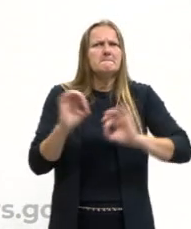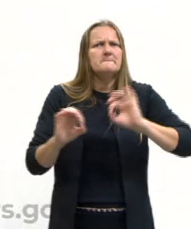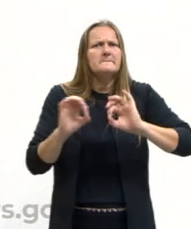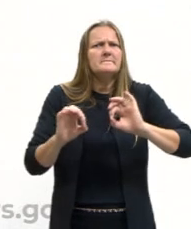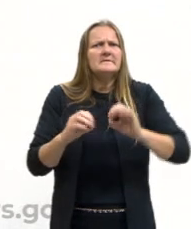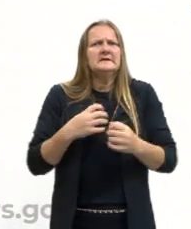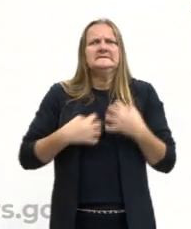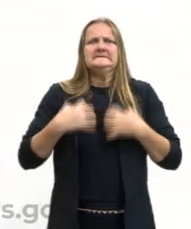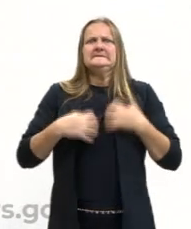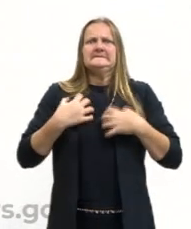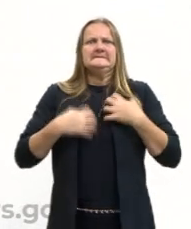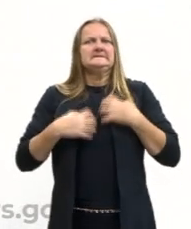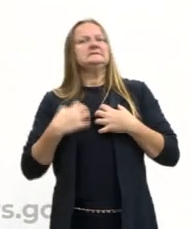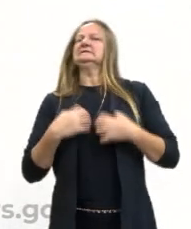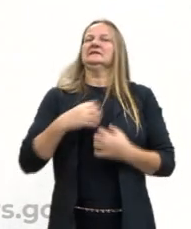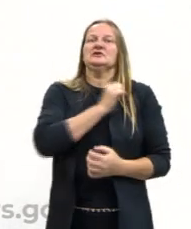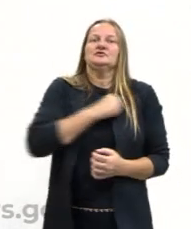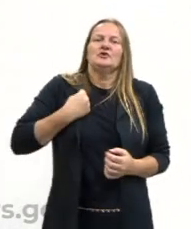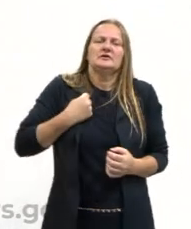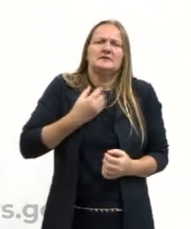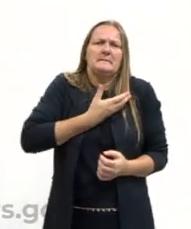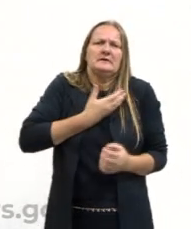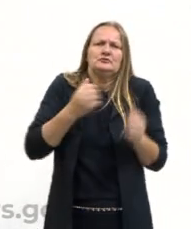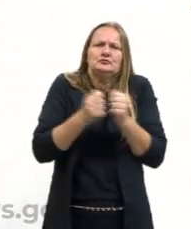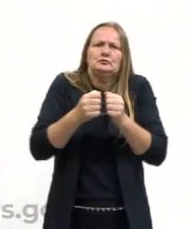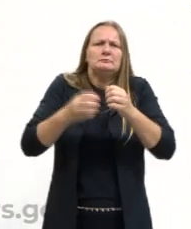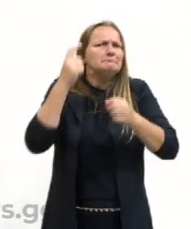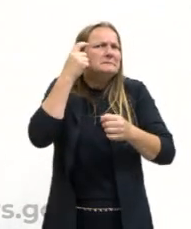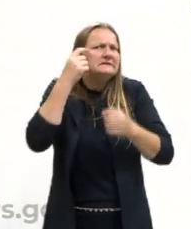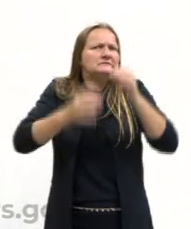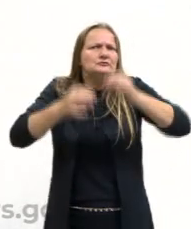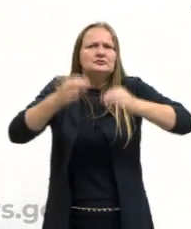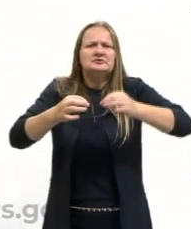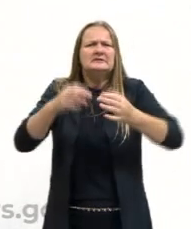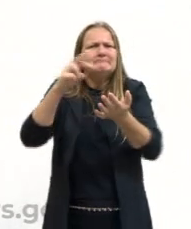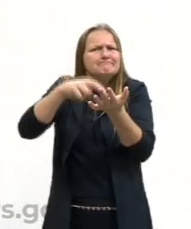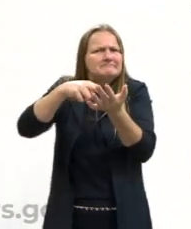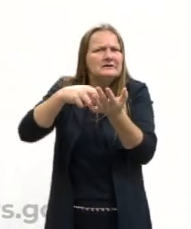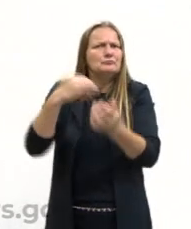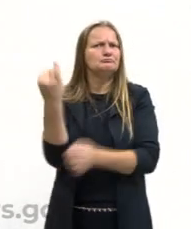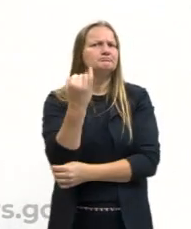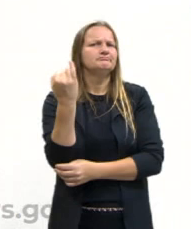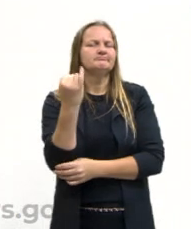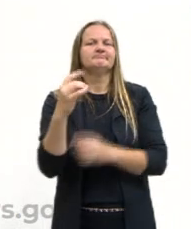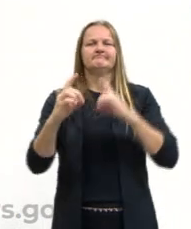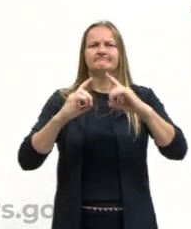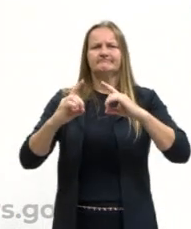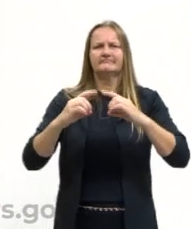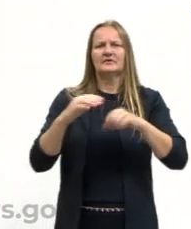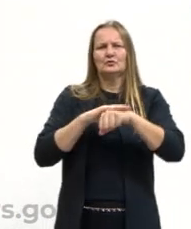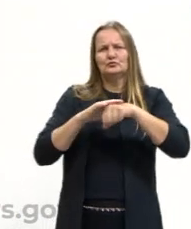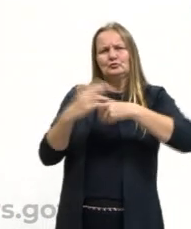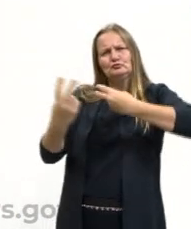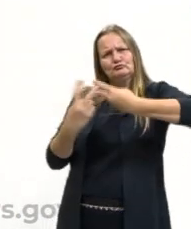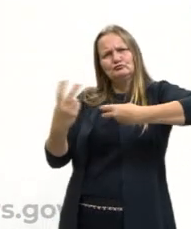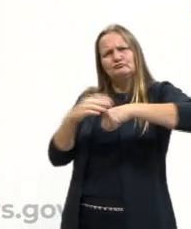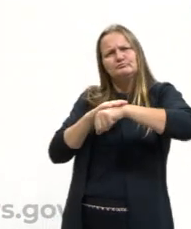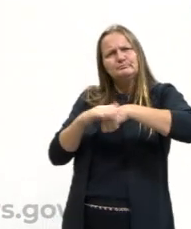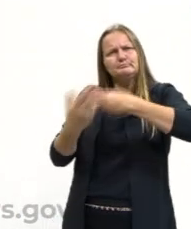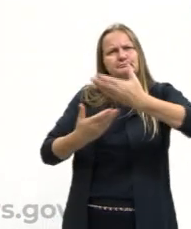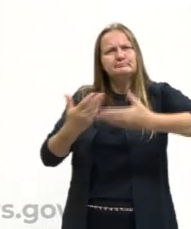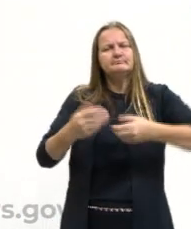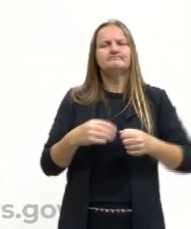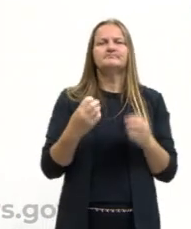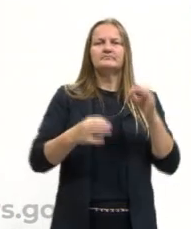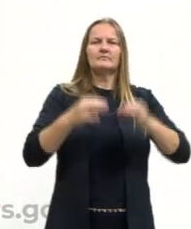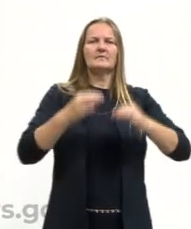Sócrates e os seus amigos presumiu que a justiça era a é importante essas diálogos ele buscava a justiça né